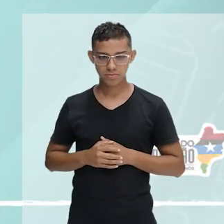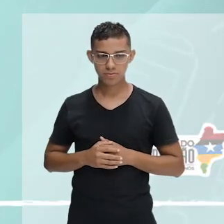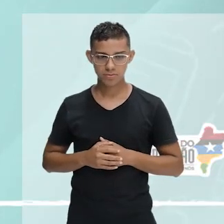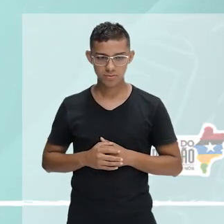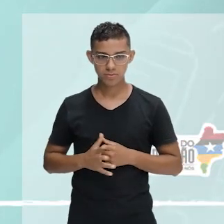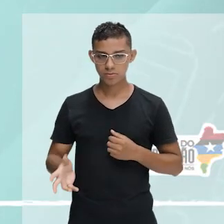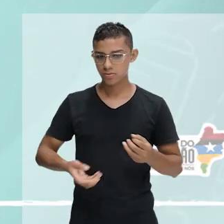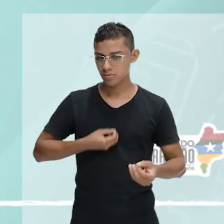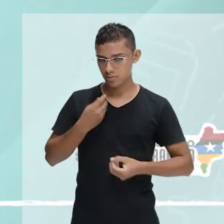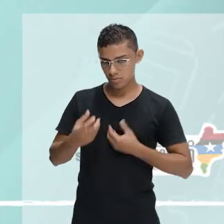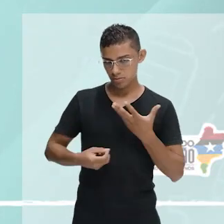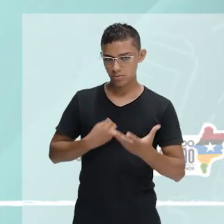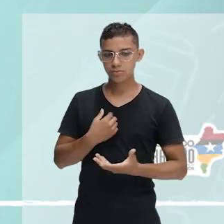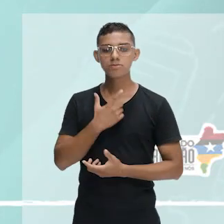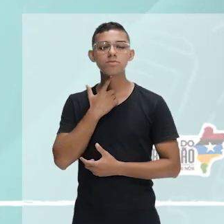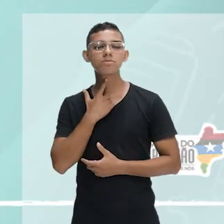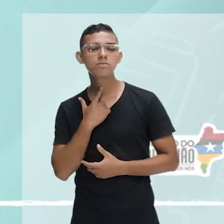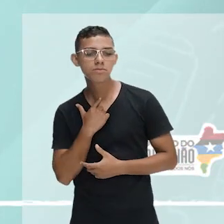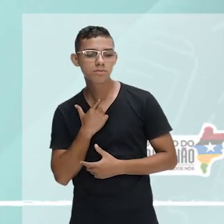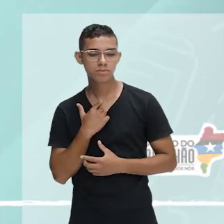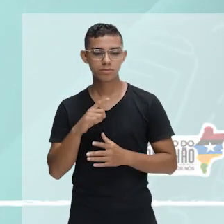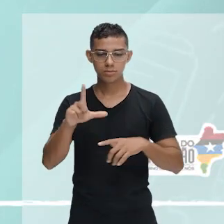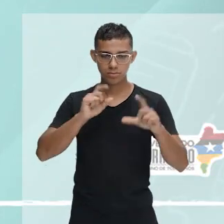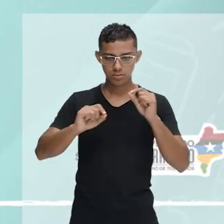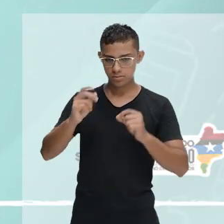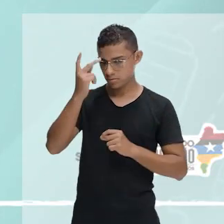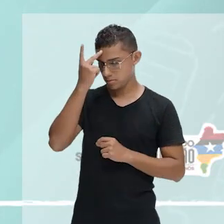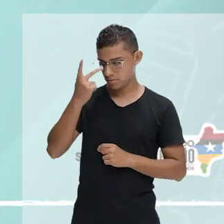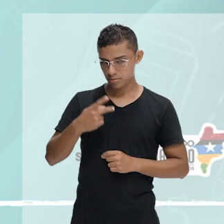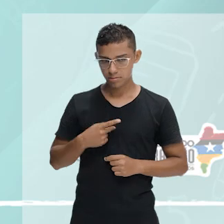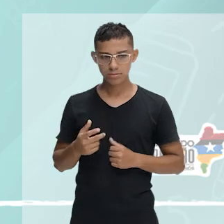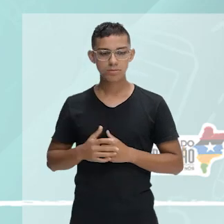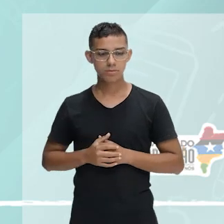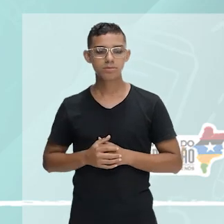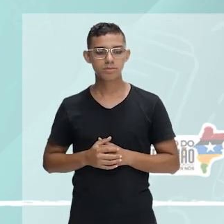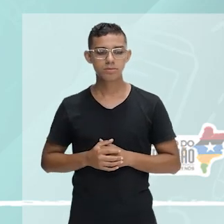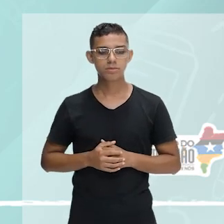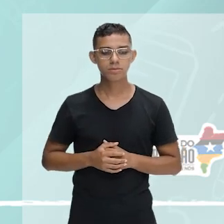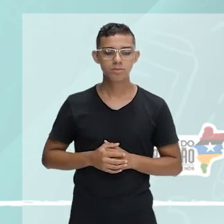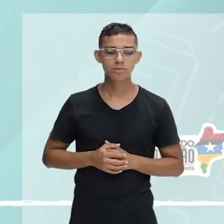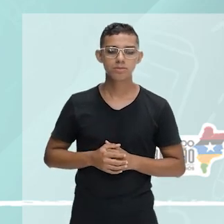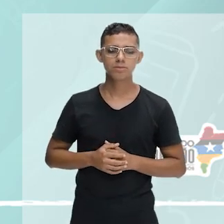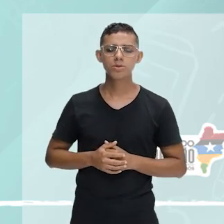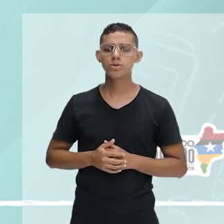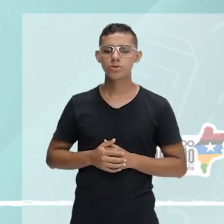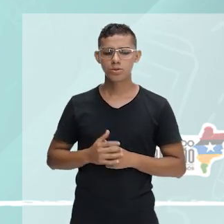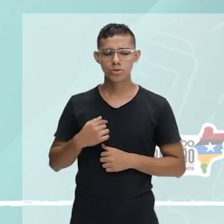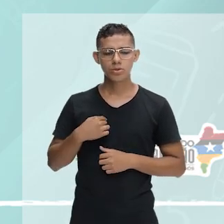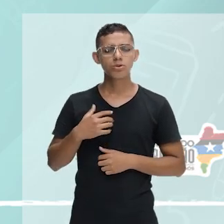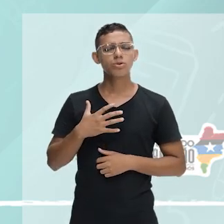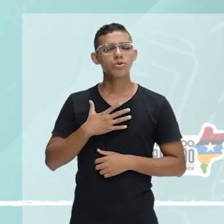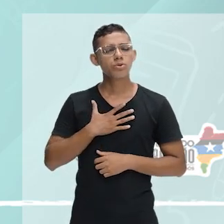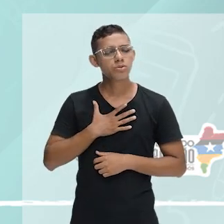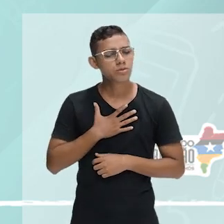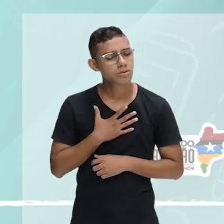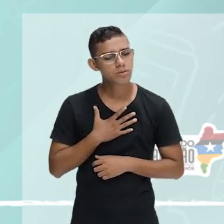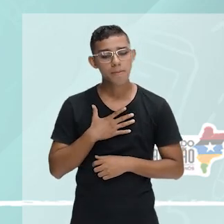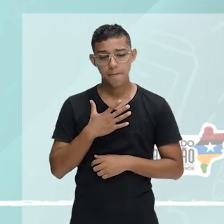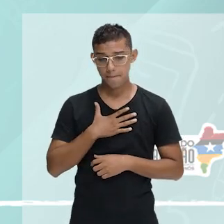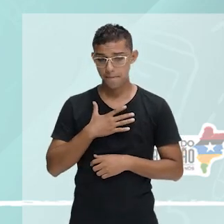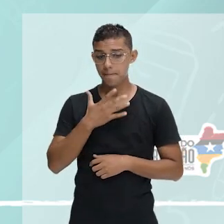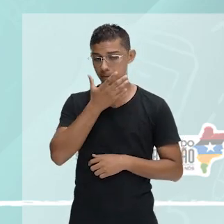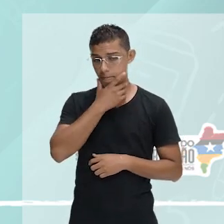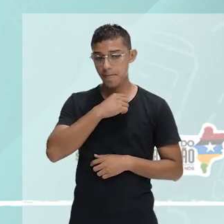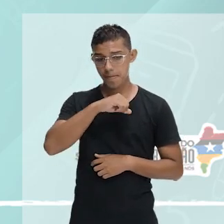expressar desejos, preferências pessoais e recomendações. Então, me encantaria que meu padre me regalara um coche